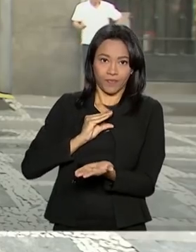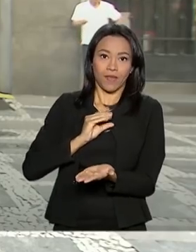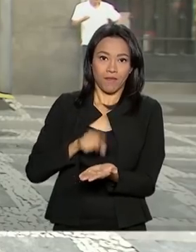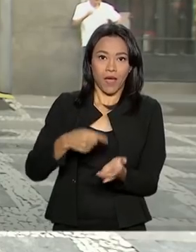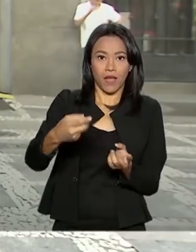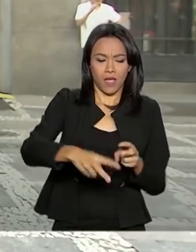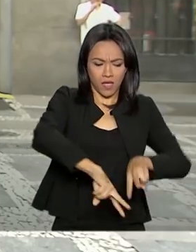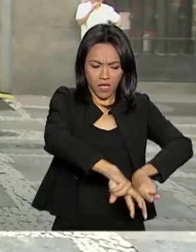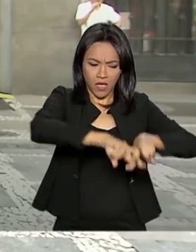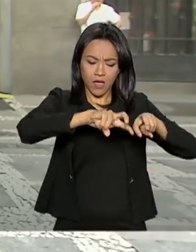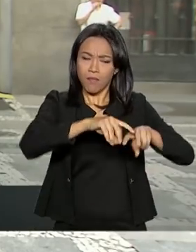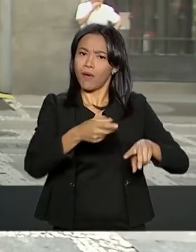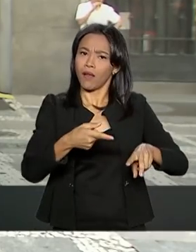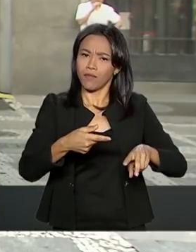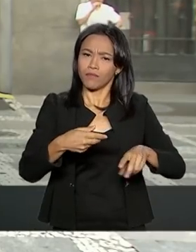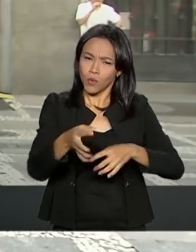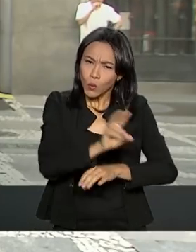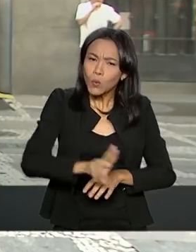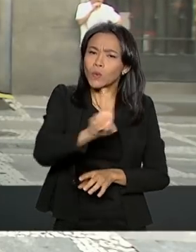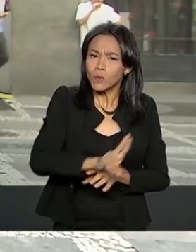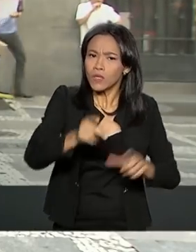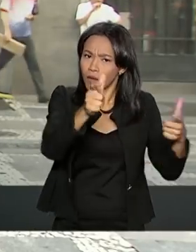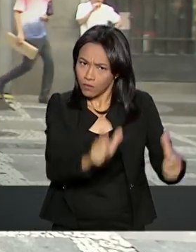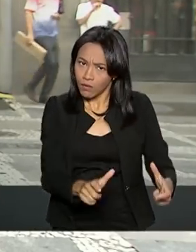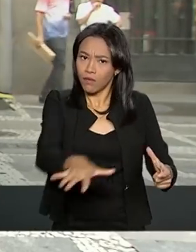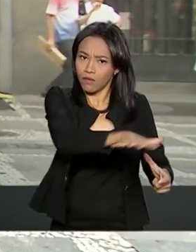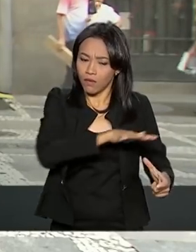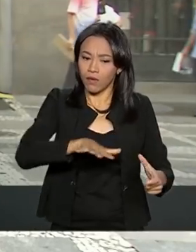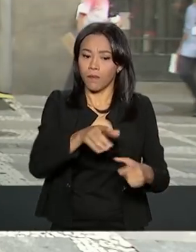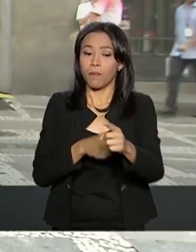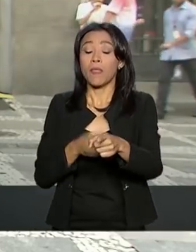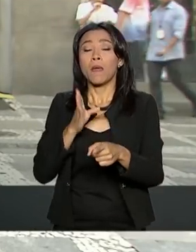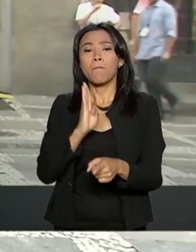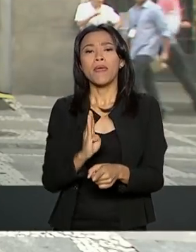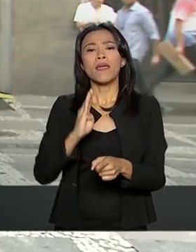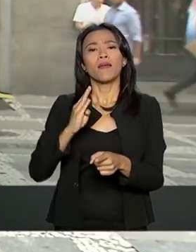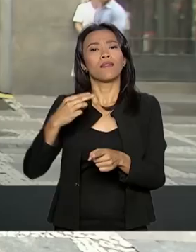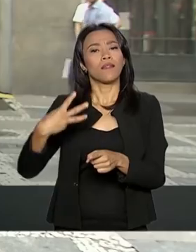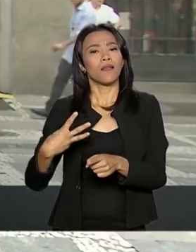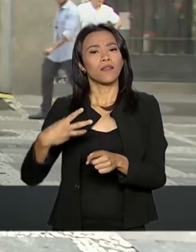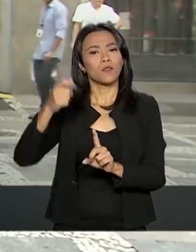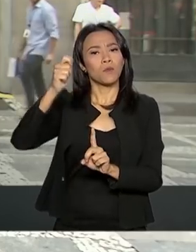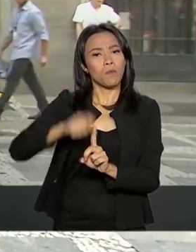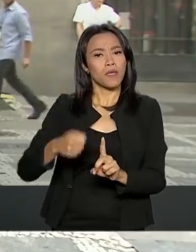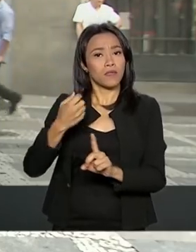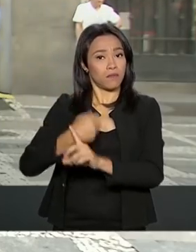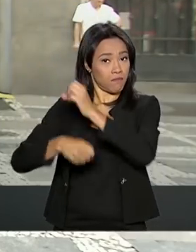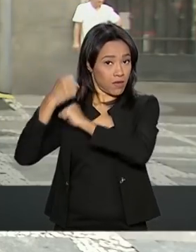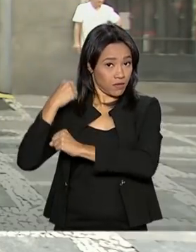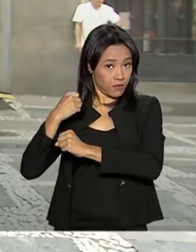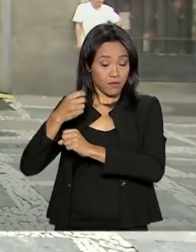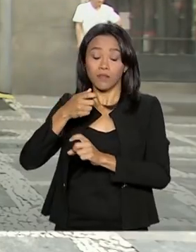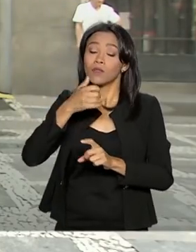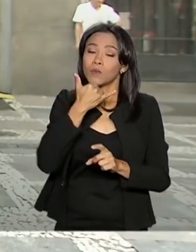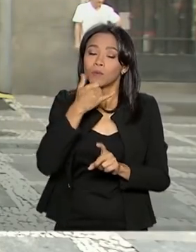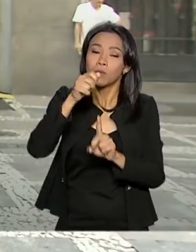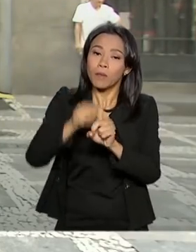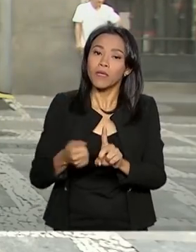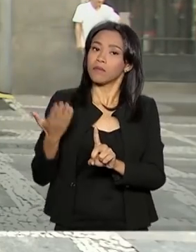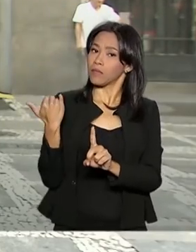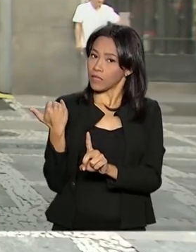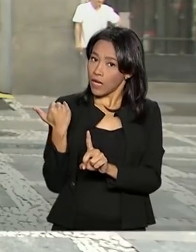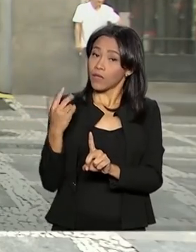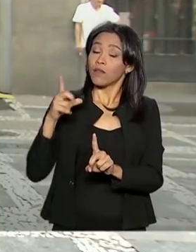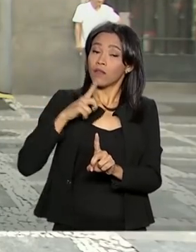No último leilão portuário ocorrido aqui na sede da B3, em São Paulo, no mês passado, quando foram concedidas áreas nos portos de